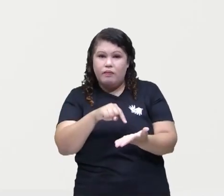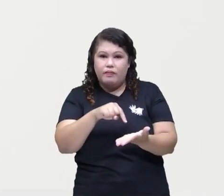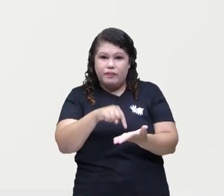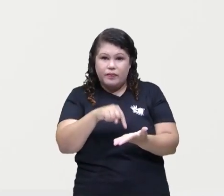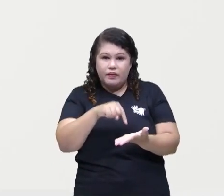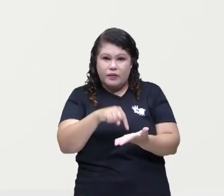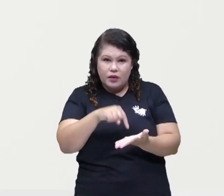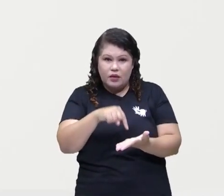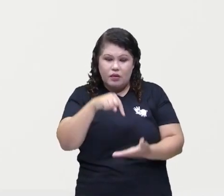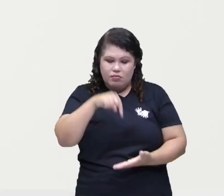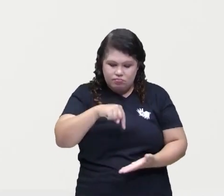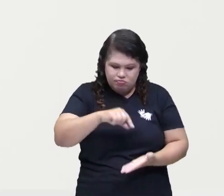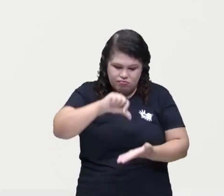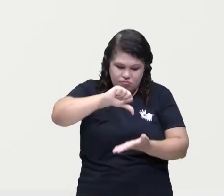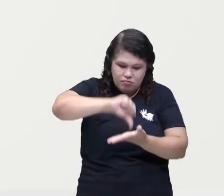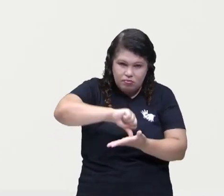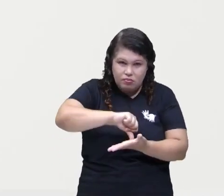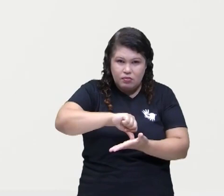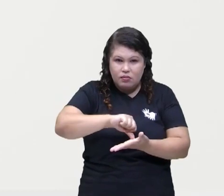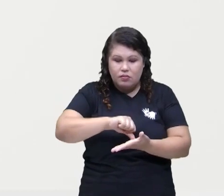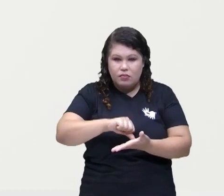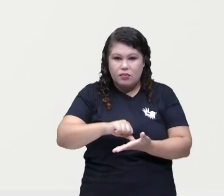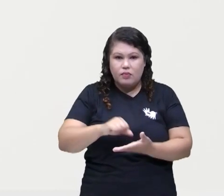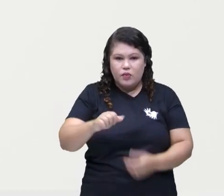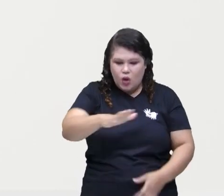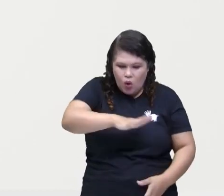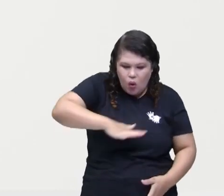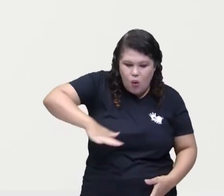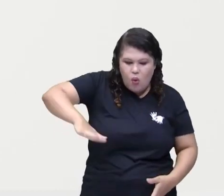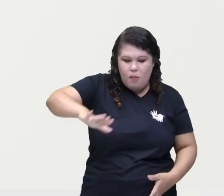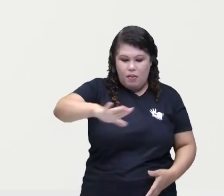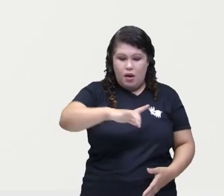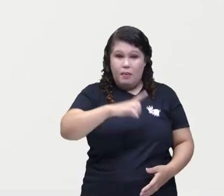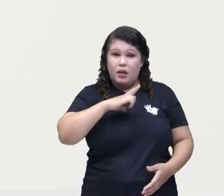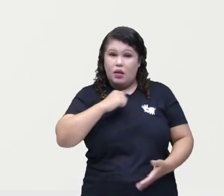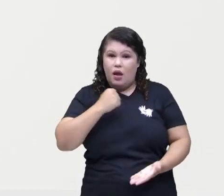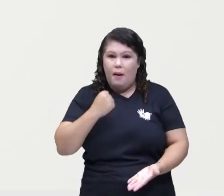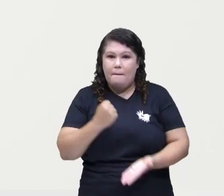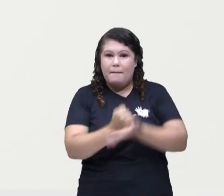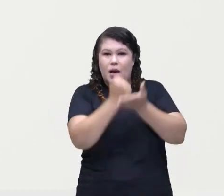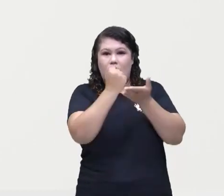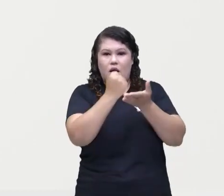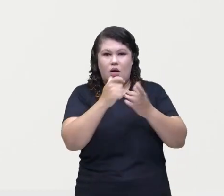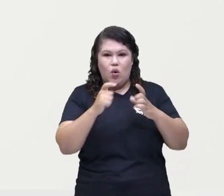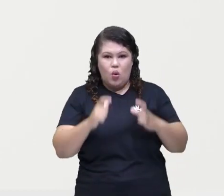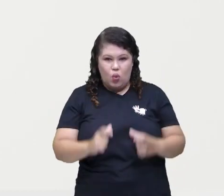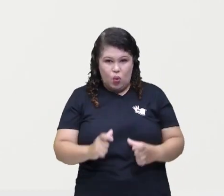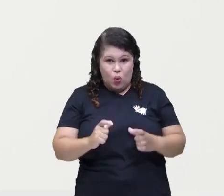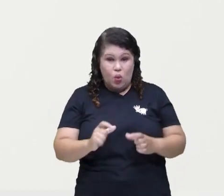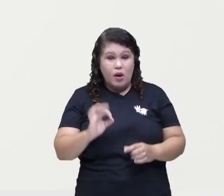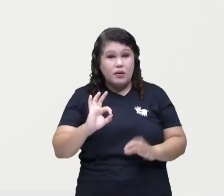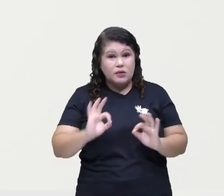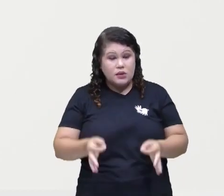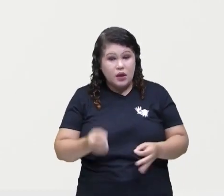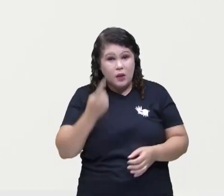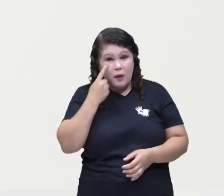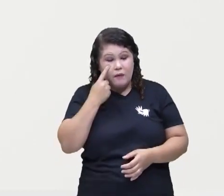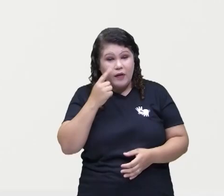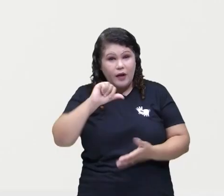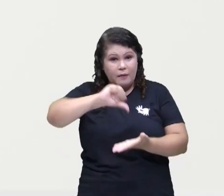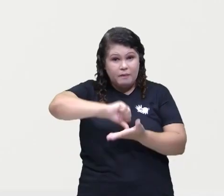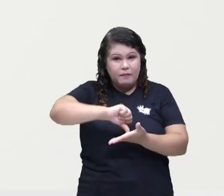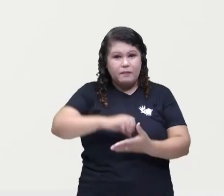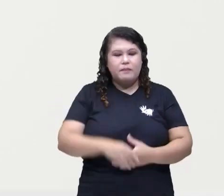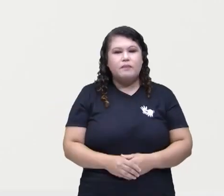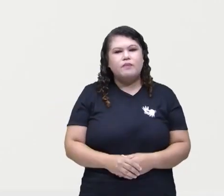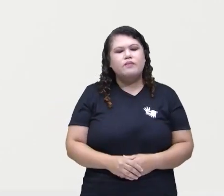aqui, este mapa, ele está marcando um lugar. Estão observando? Crianças, agora que